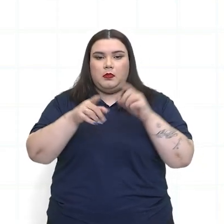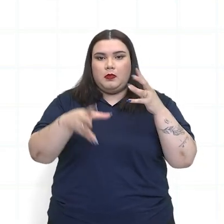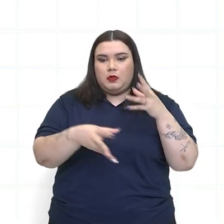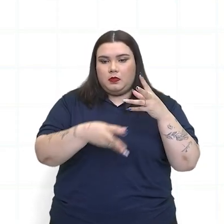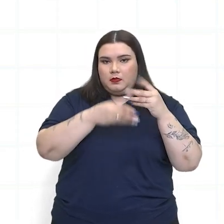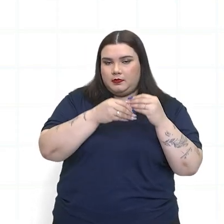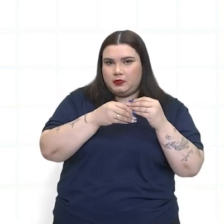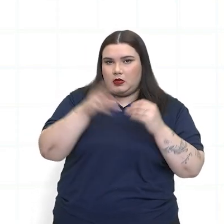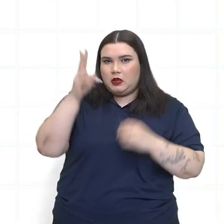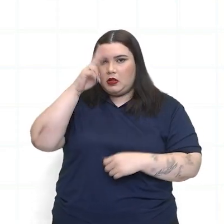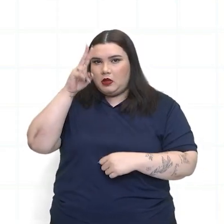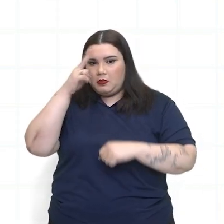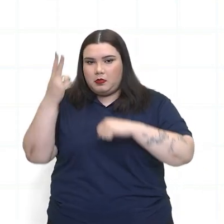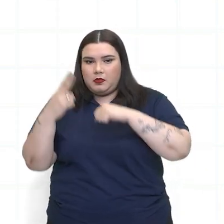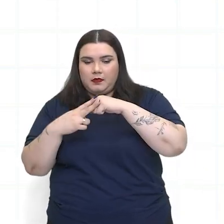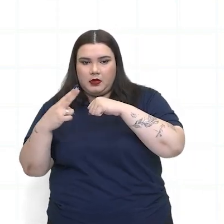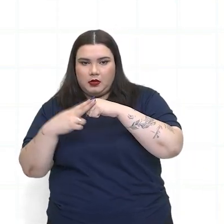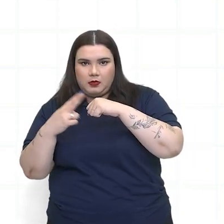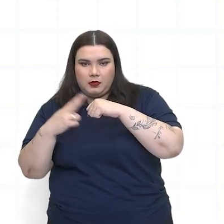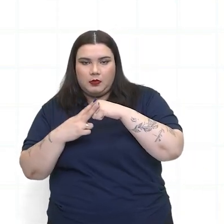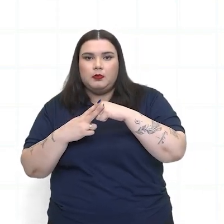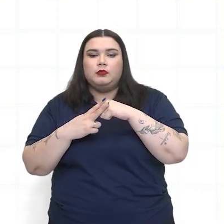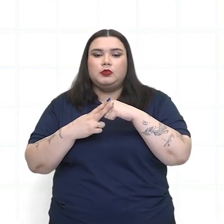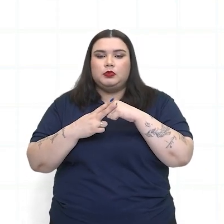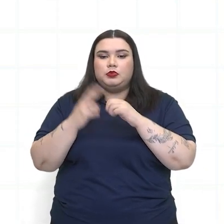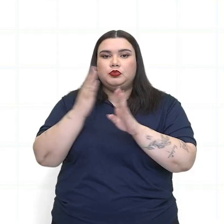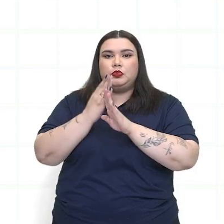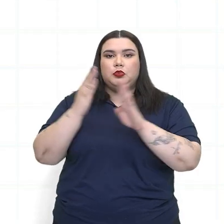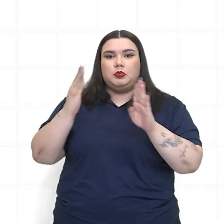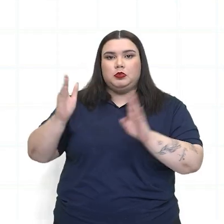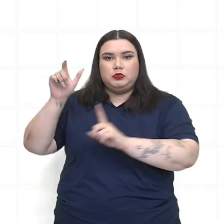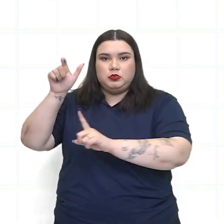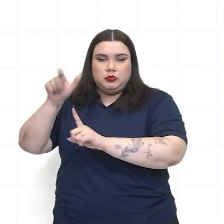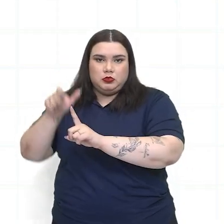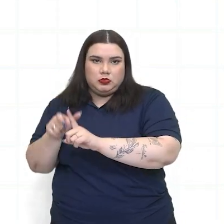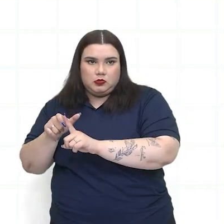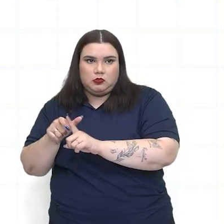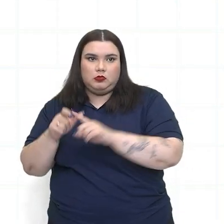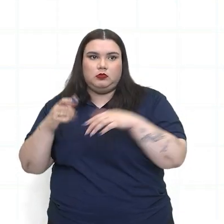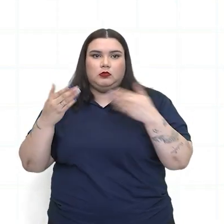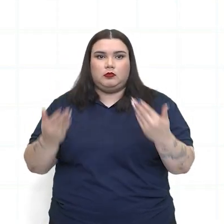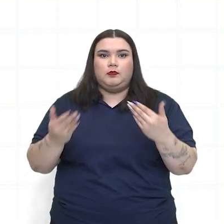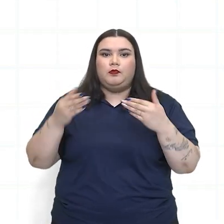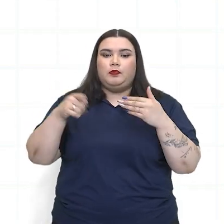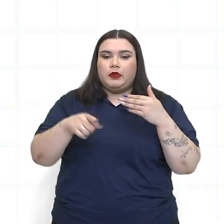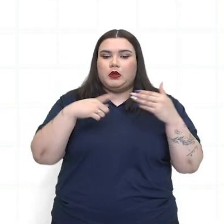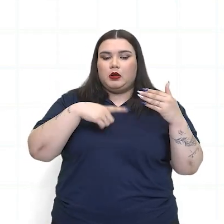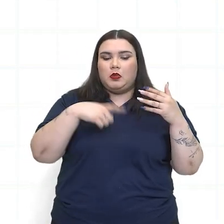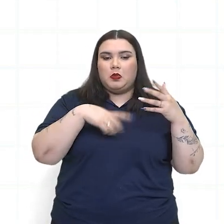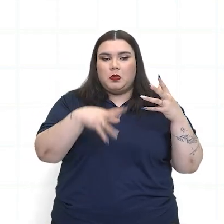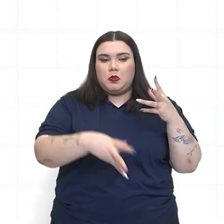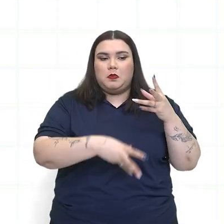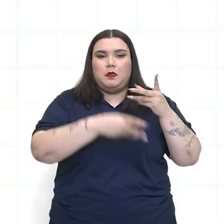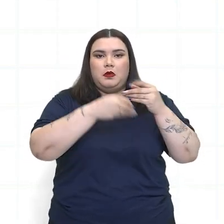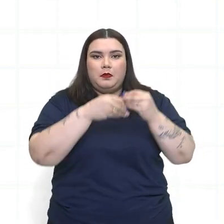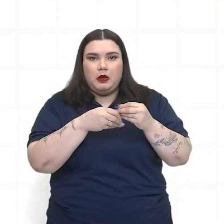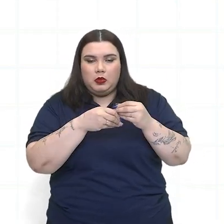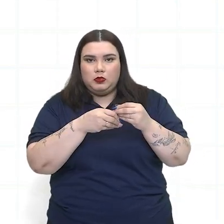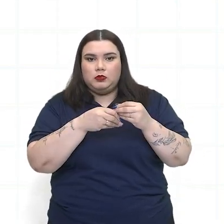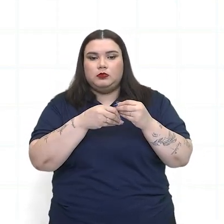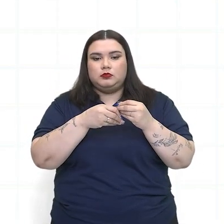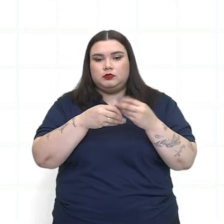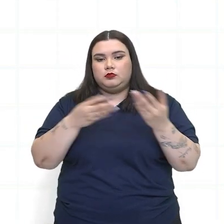seu complemento. Lembra do verbo? Eu faço a pergunta para descobrir o sujeito. E o verbo, ele tem complementos para completar o sentido